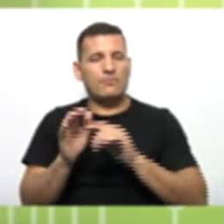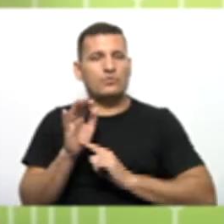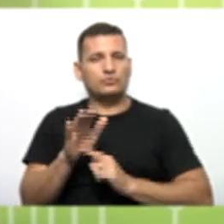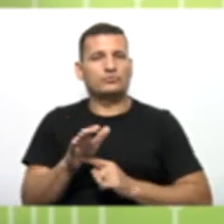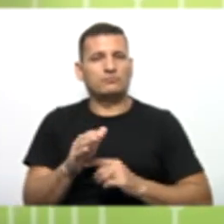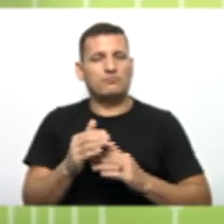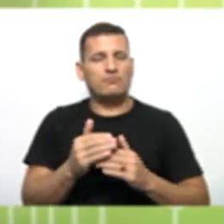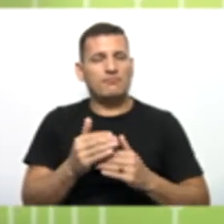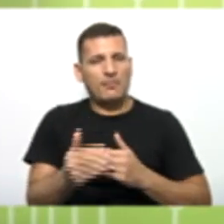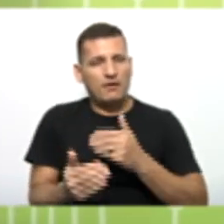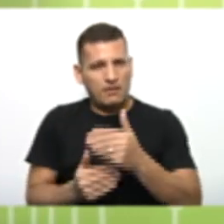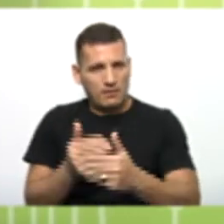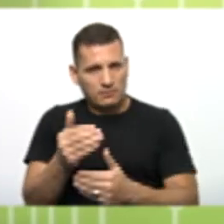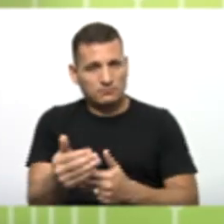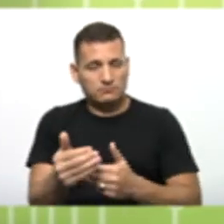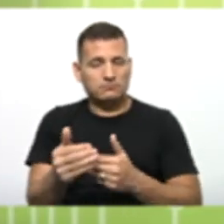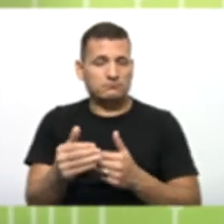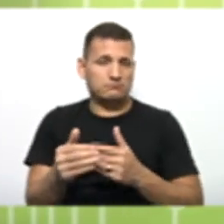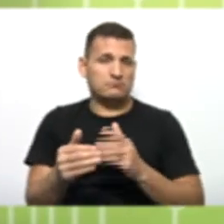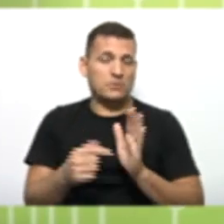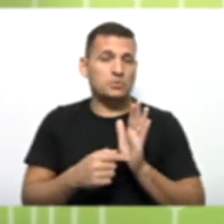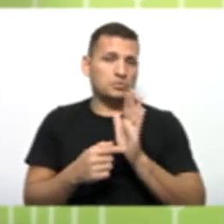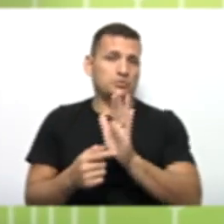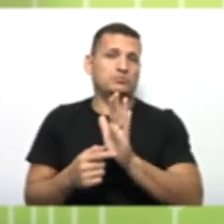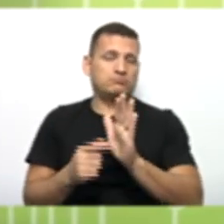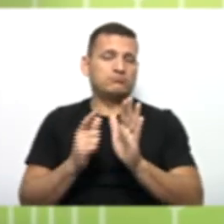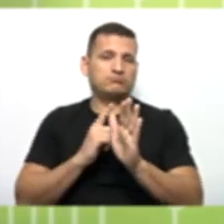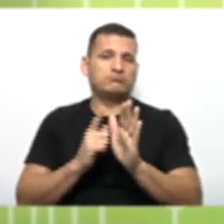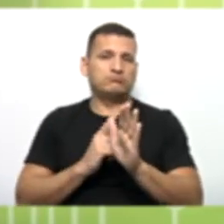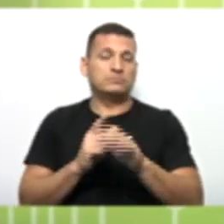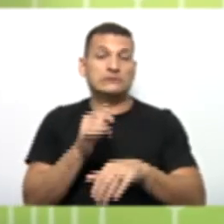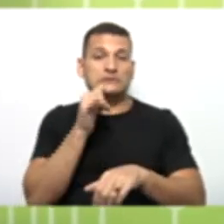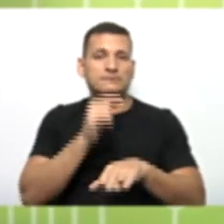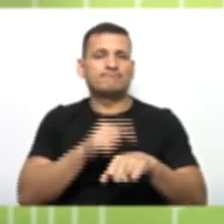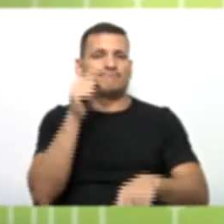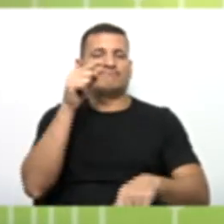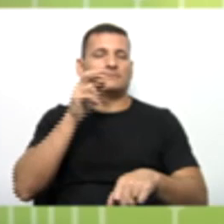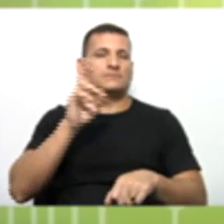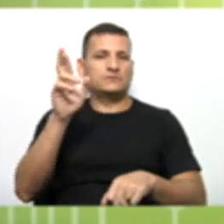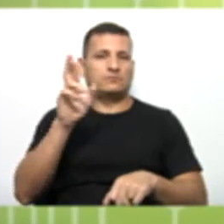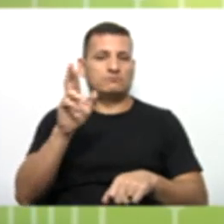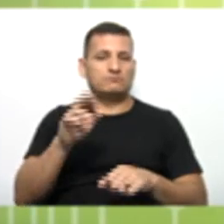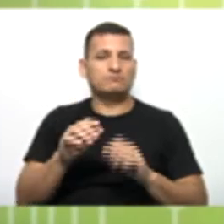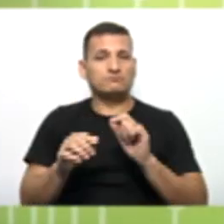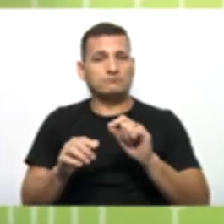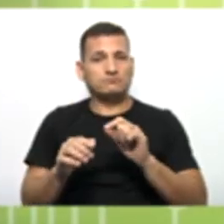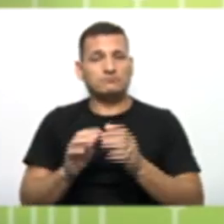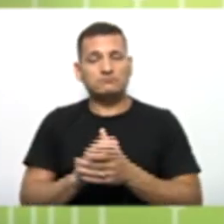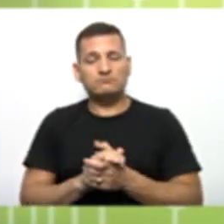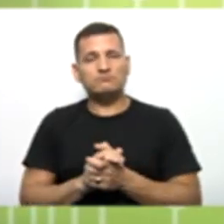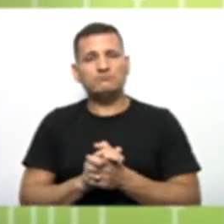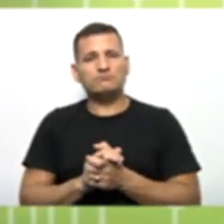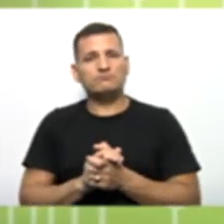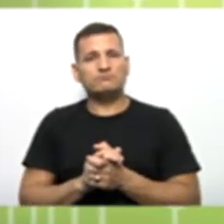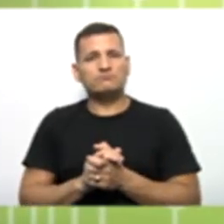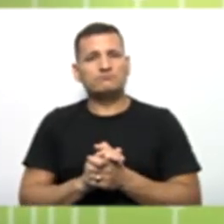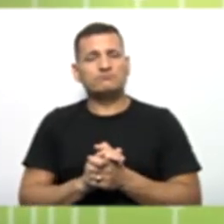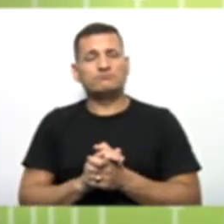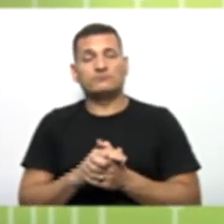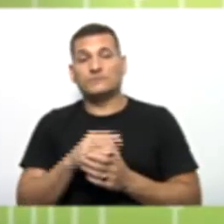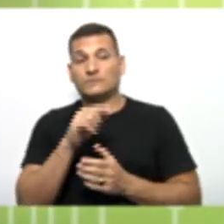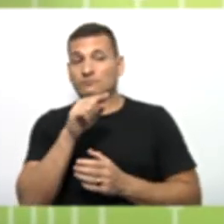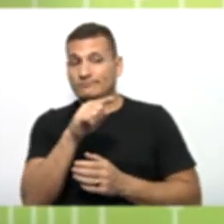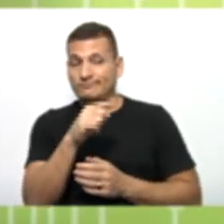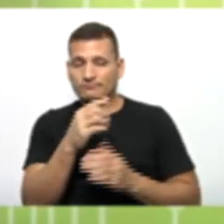atividade, vai ajudar muito na hora de tomar essa decisão. Chegar assim, ó, analista, ó, essa ideia é muito boa, mas a gente